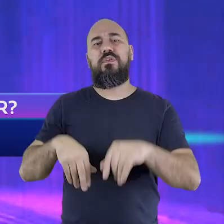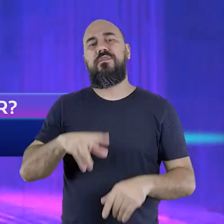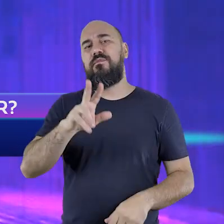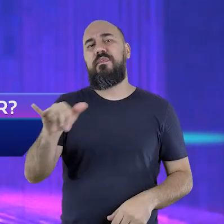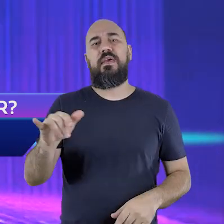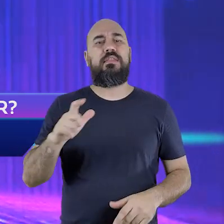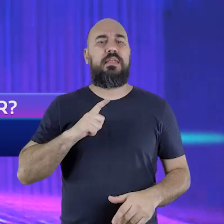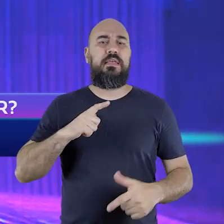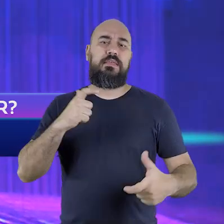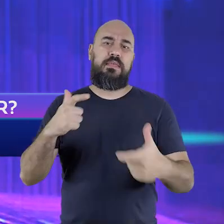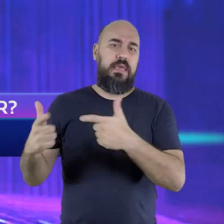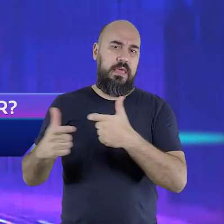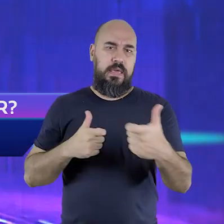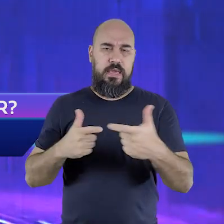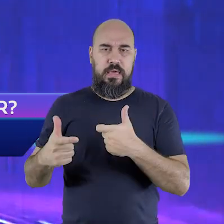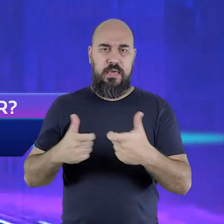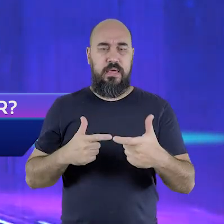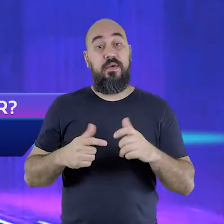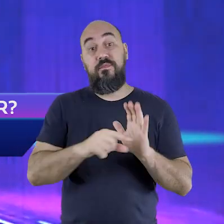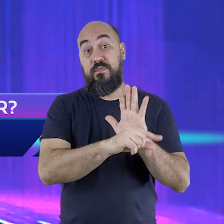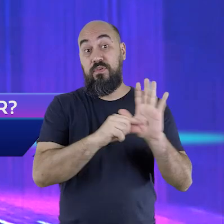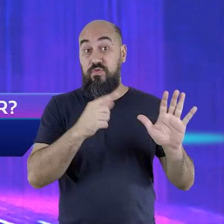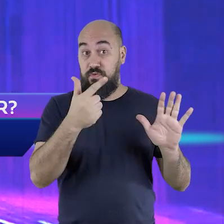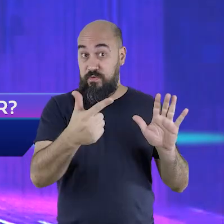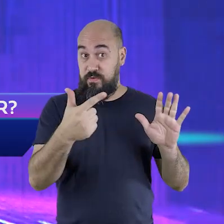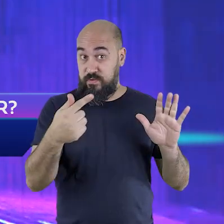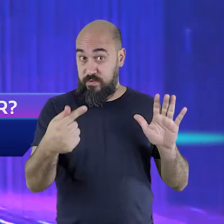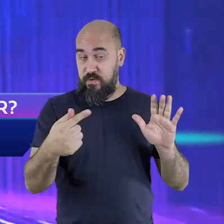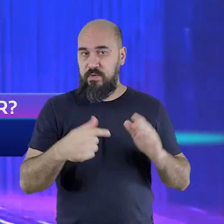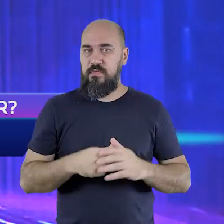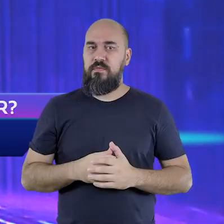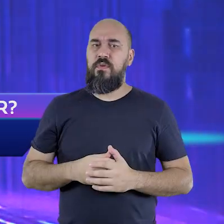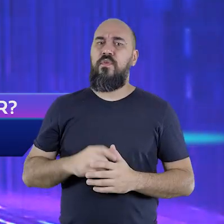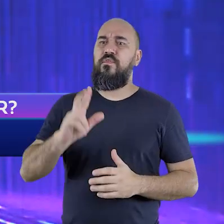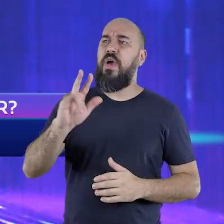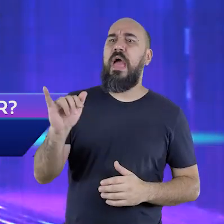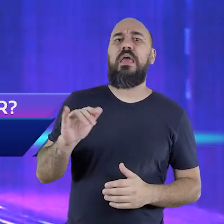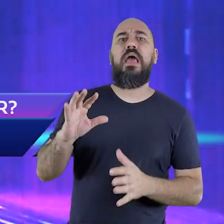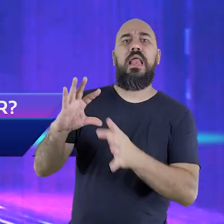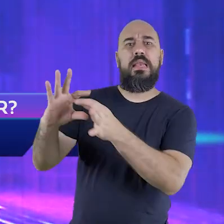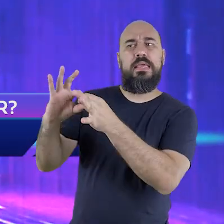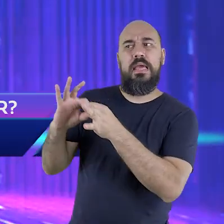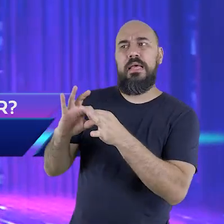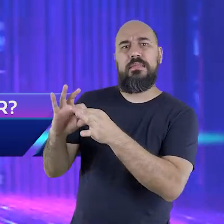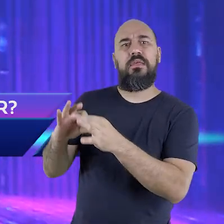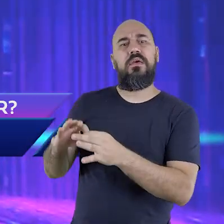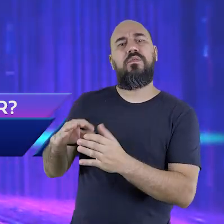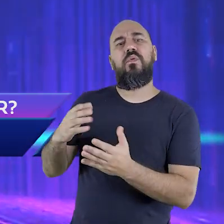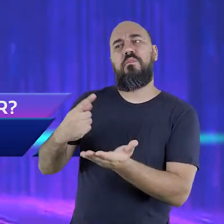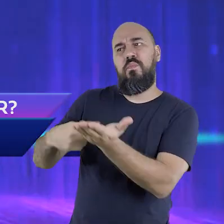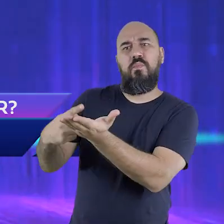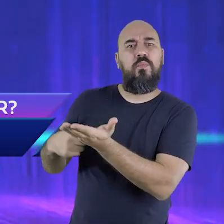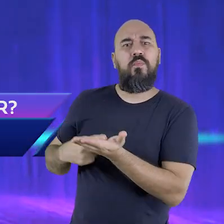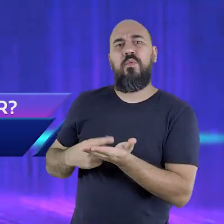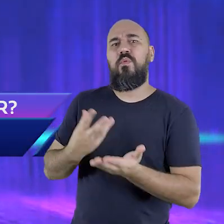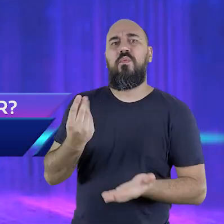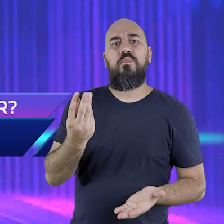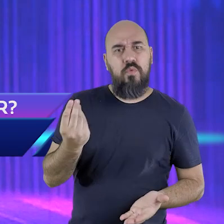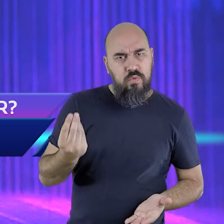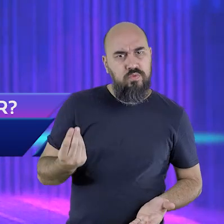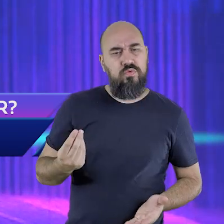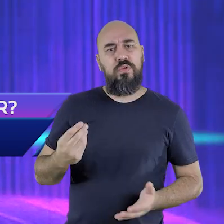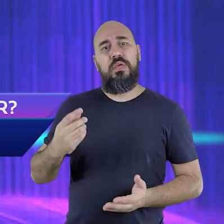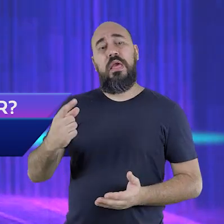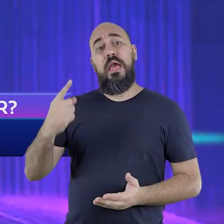guerras, desolações são determinadas. Verso 27, ele fará firme aliança com muitos por 1 semana,